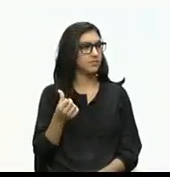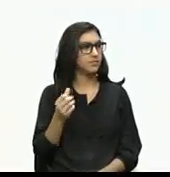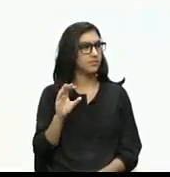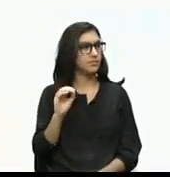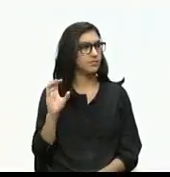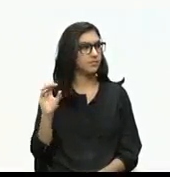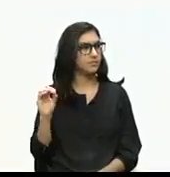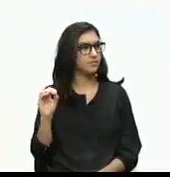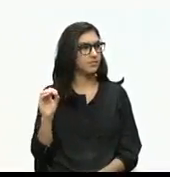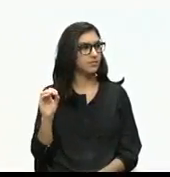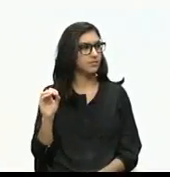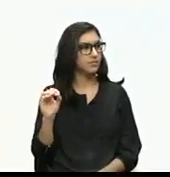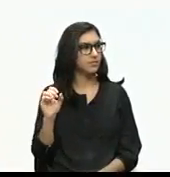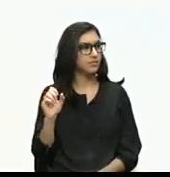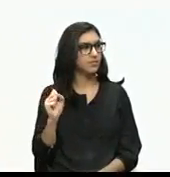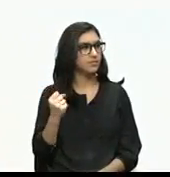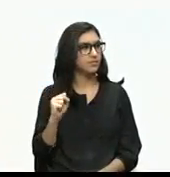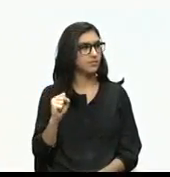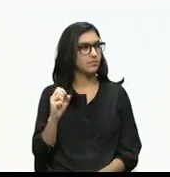600,